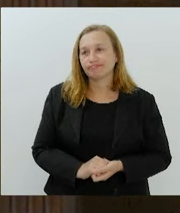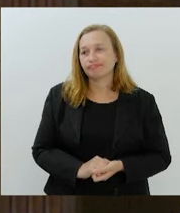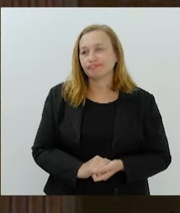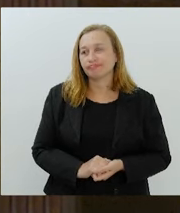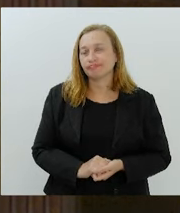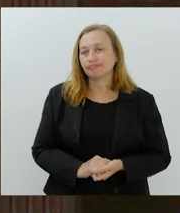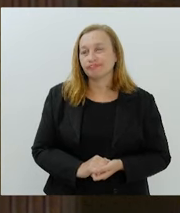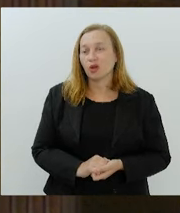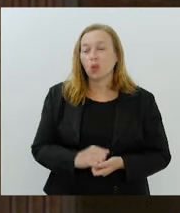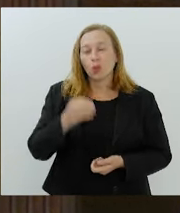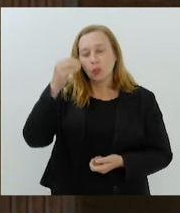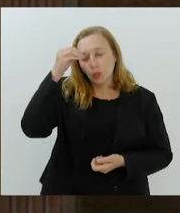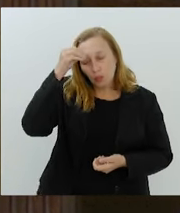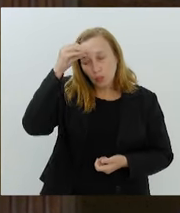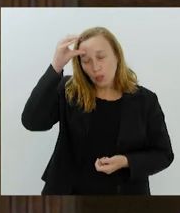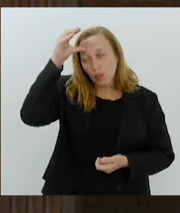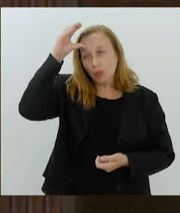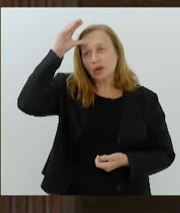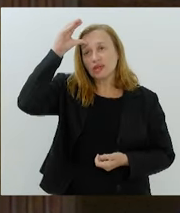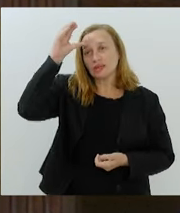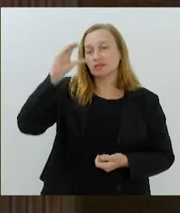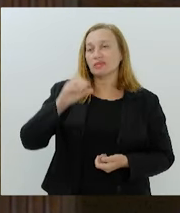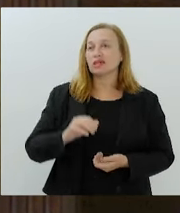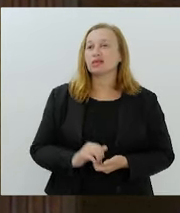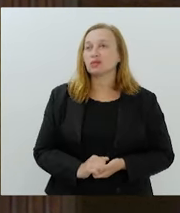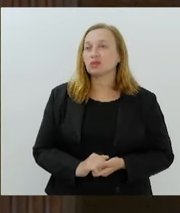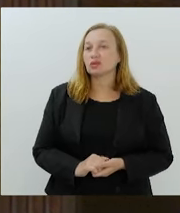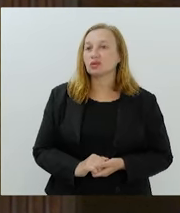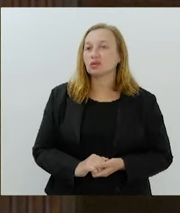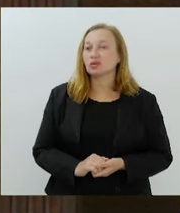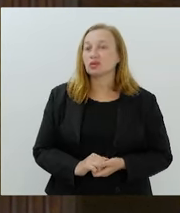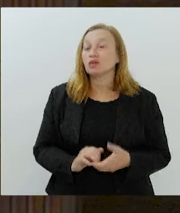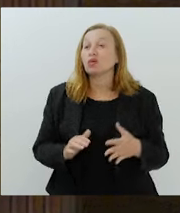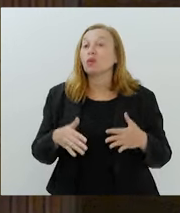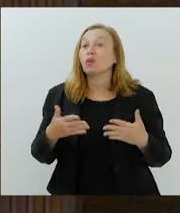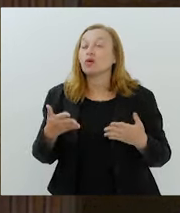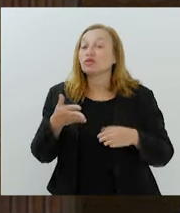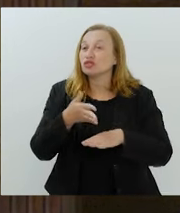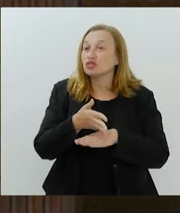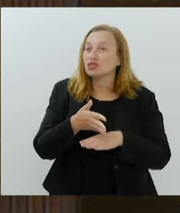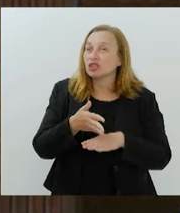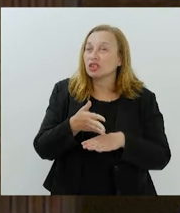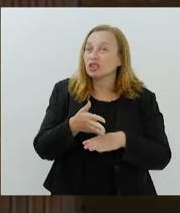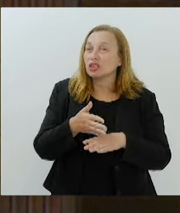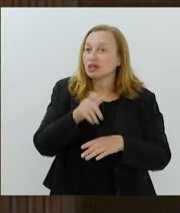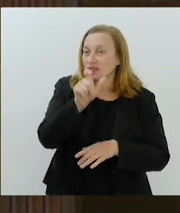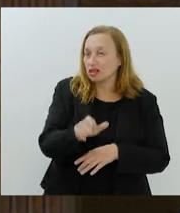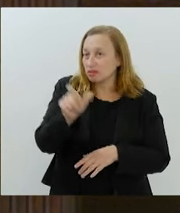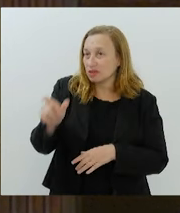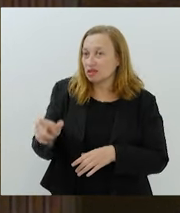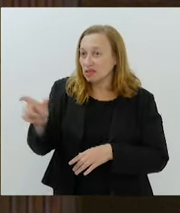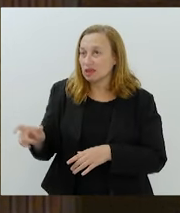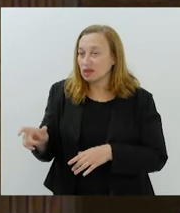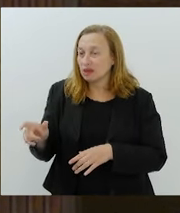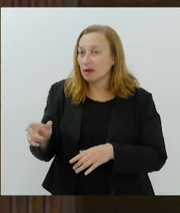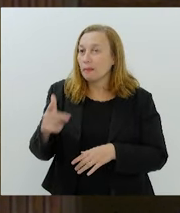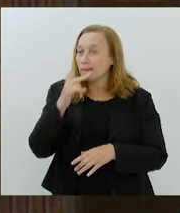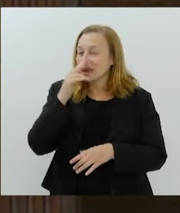Esse conhecimento que, quando atinge as pessoas, é como uma